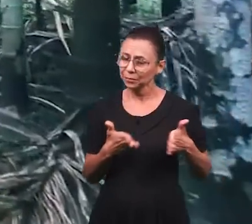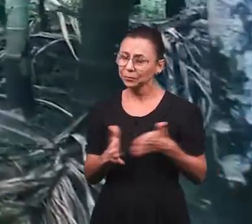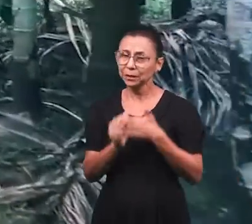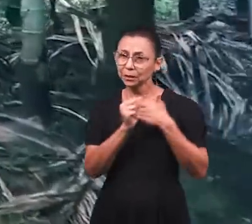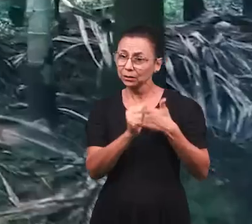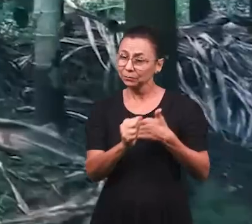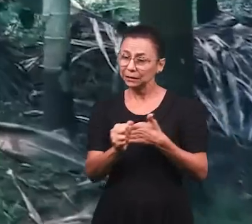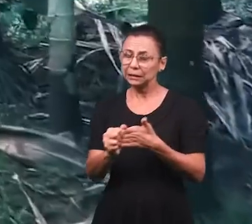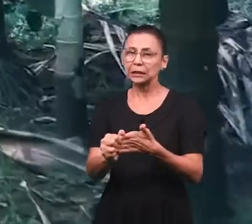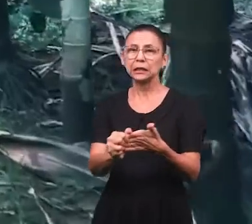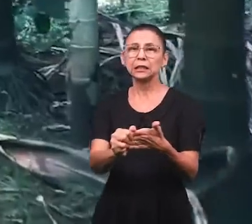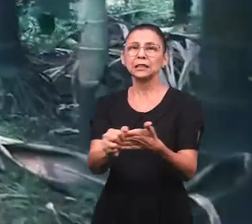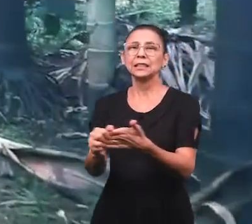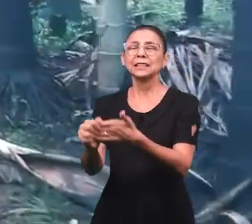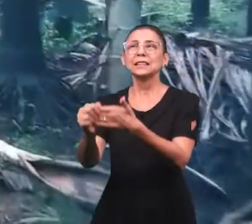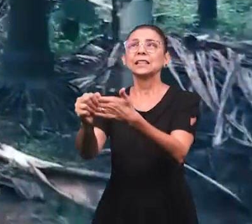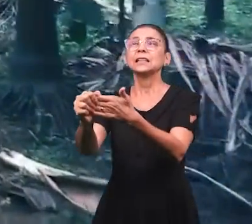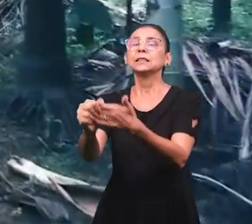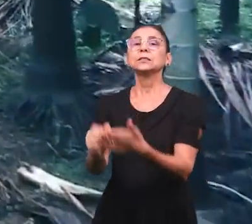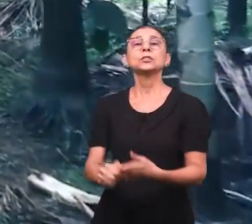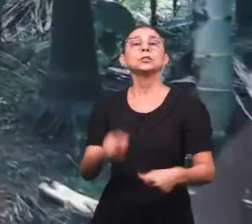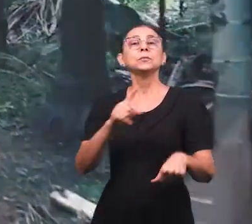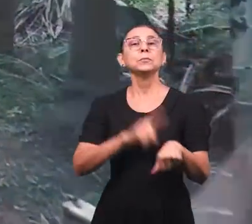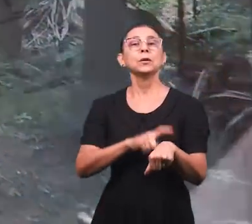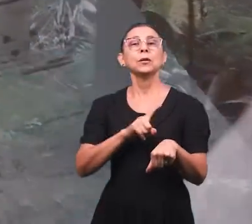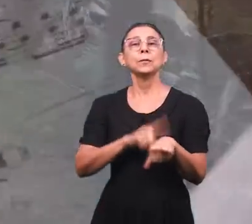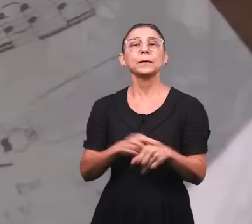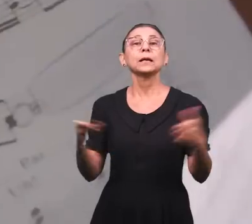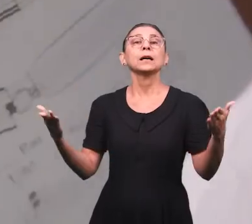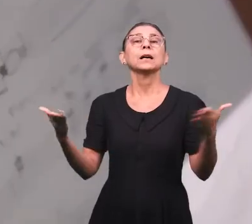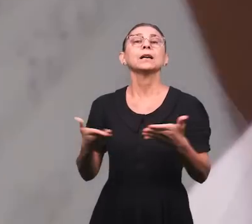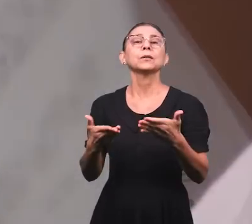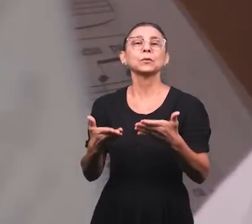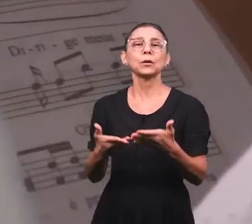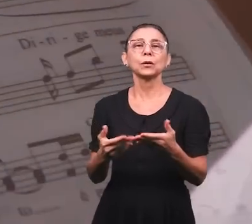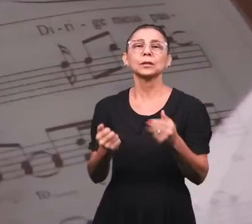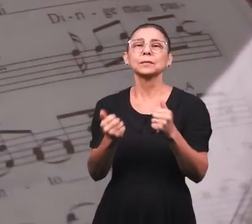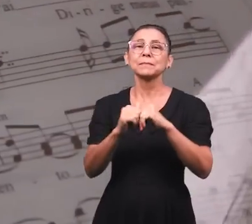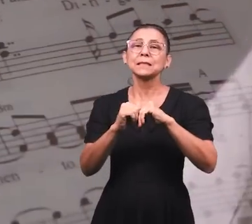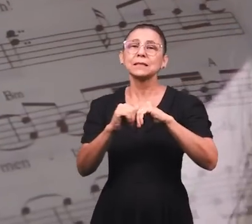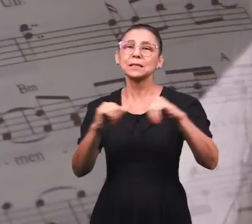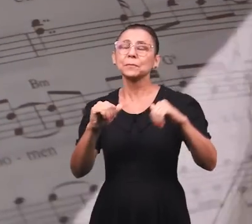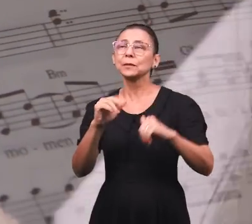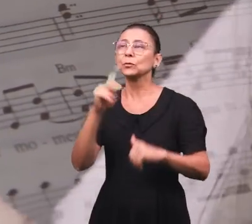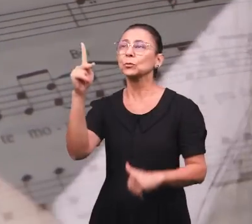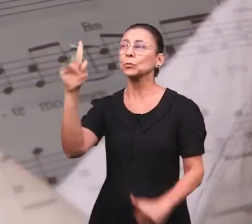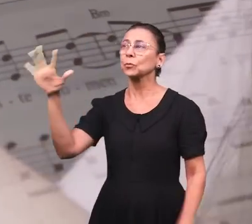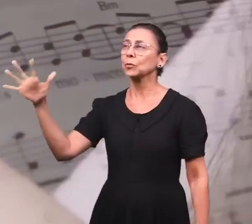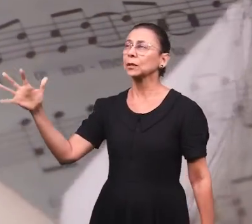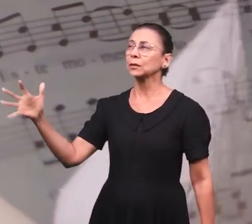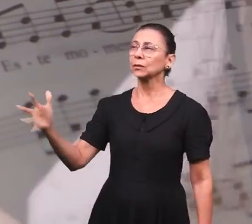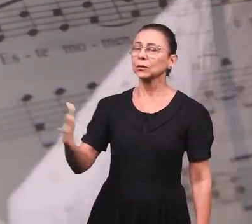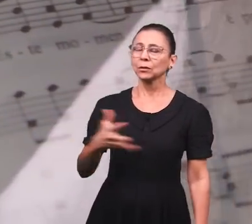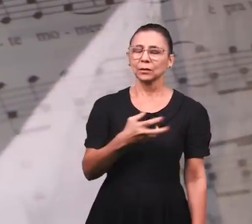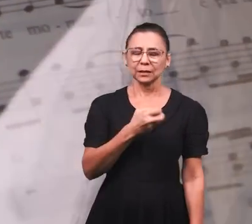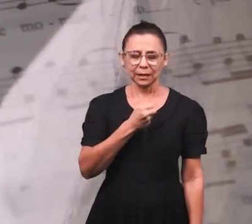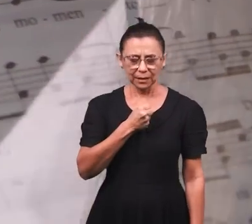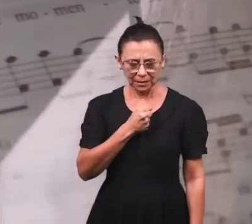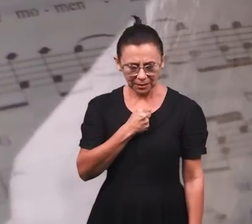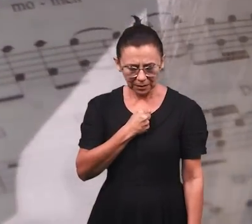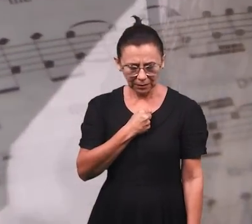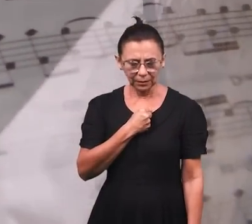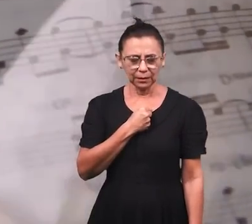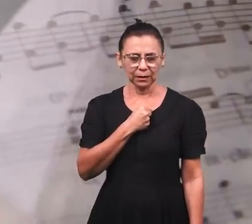dirige meus passos. Neste momento é pra